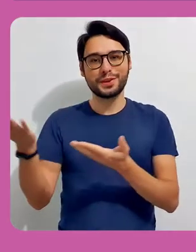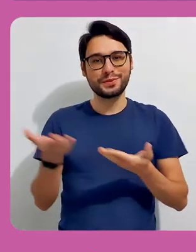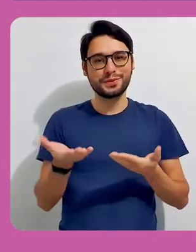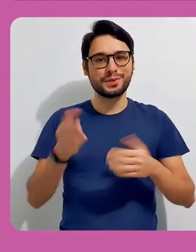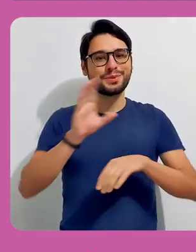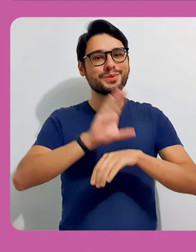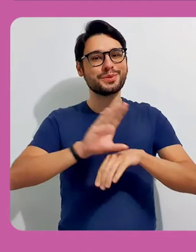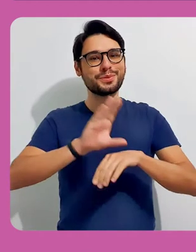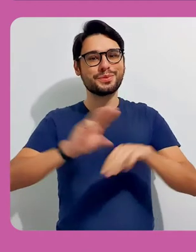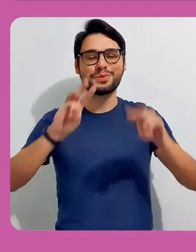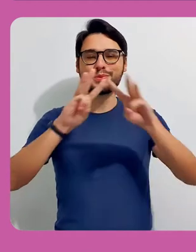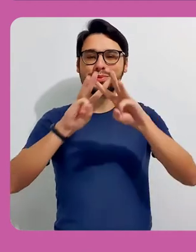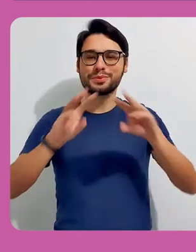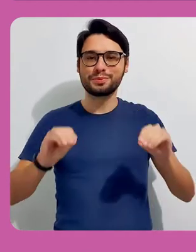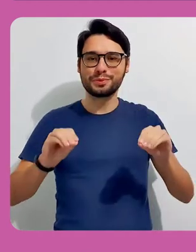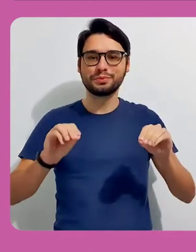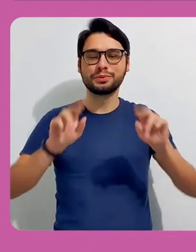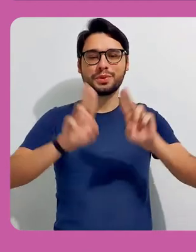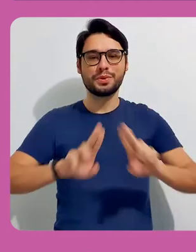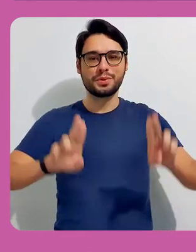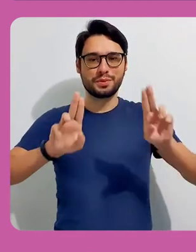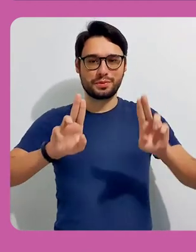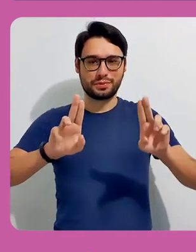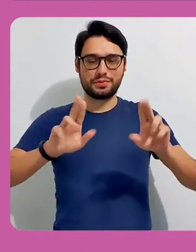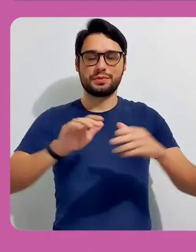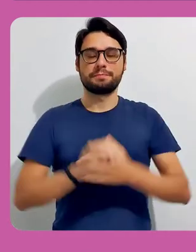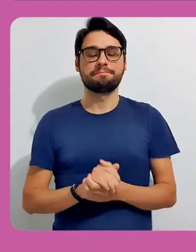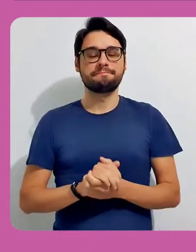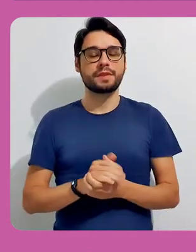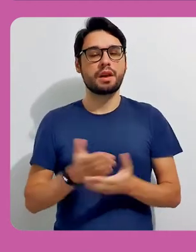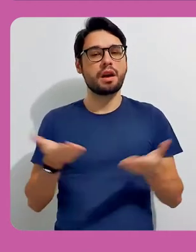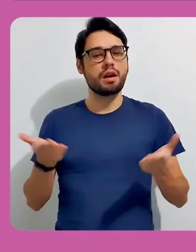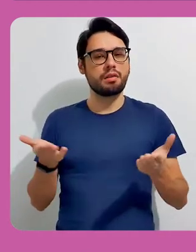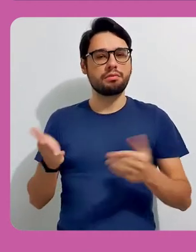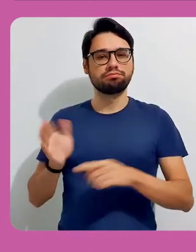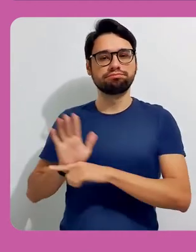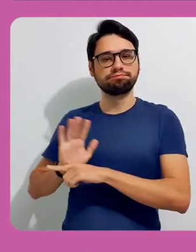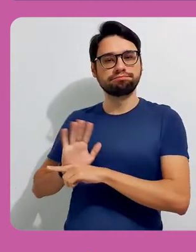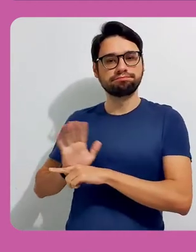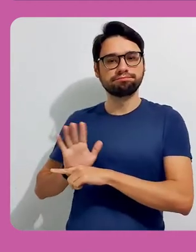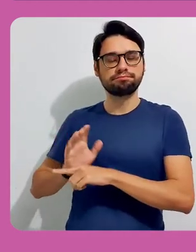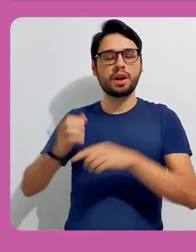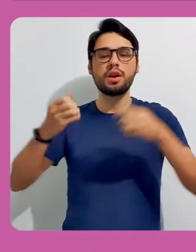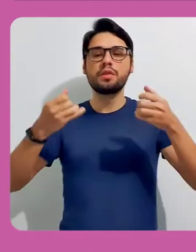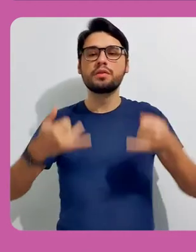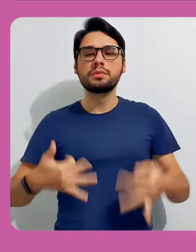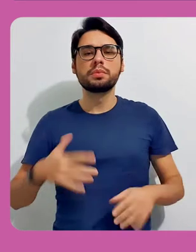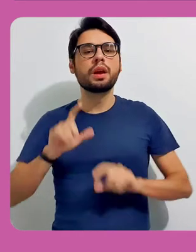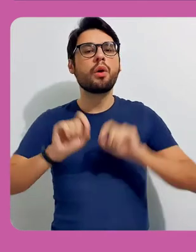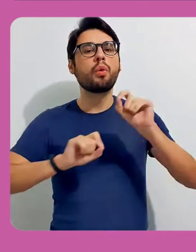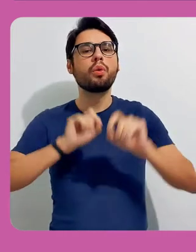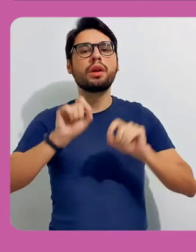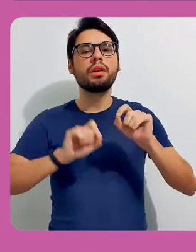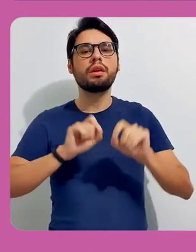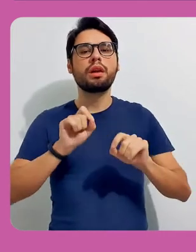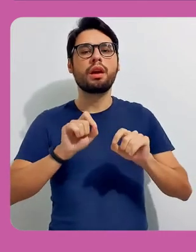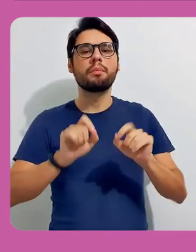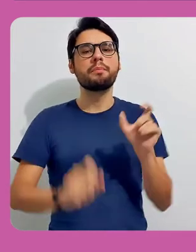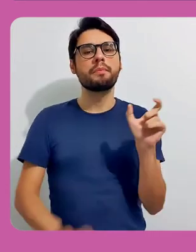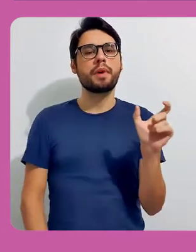olá bem-vindo a mais um vídeo do curso de mudo nesse vídeo eu vou falar sobre o que o botão chama de